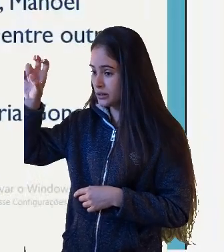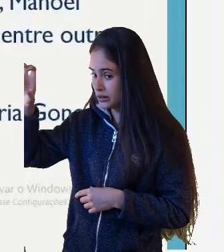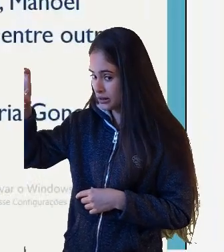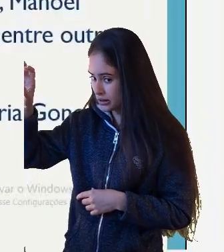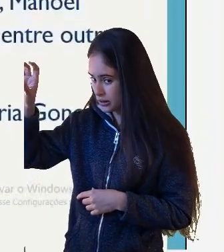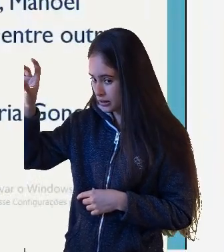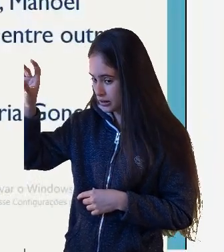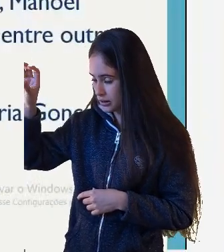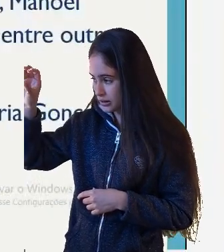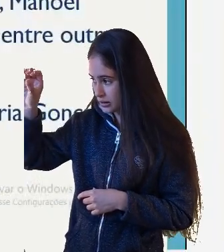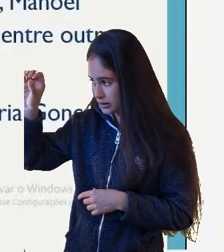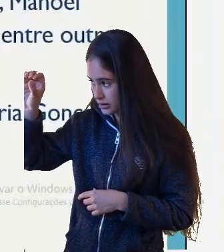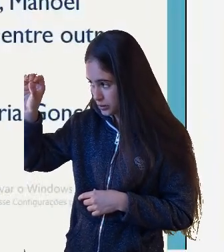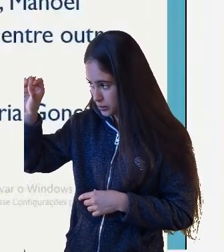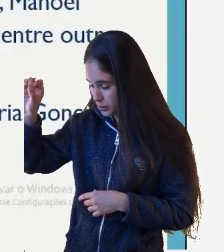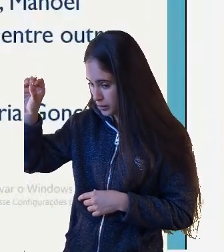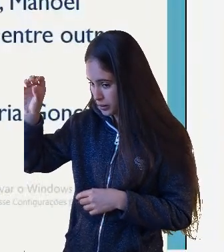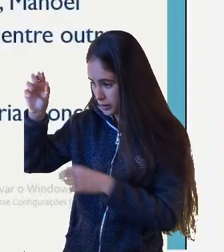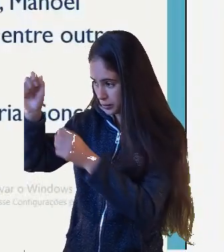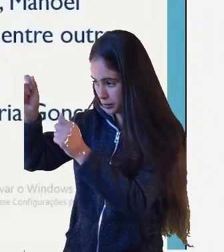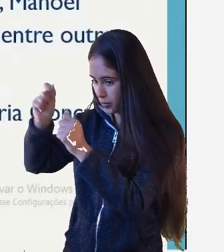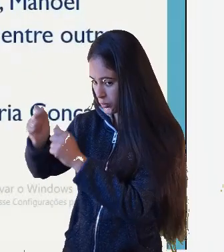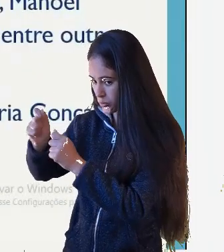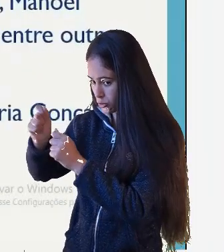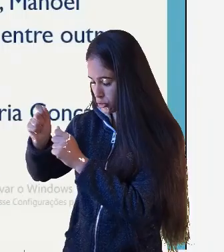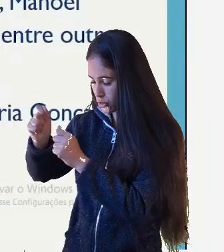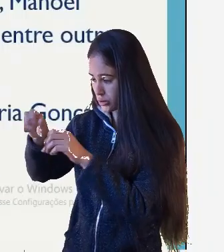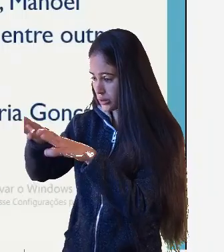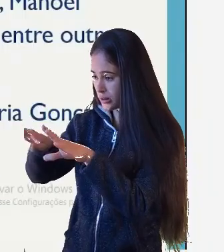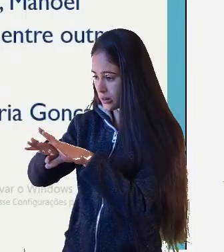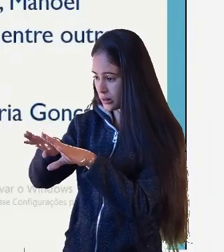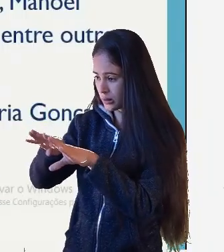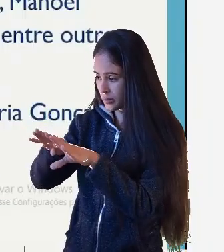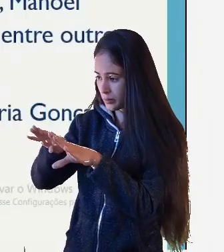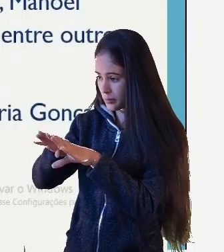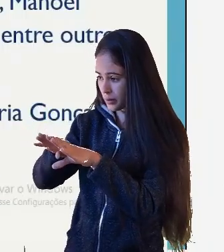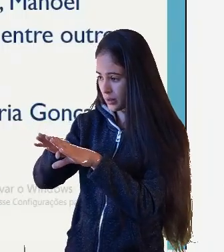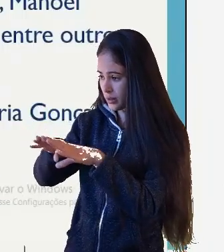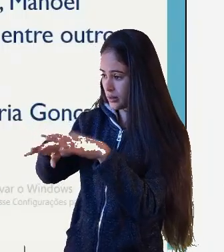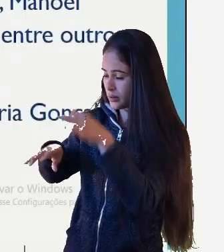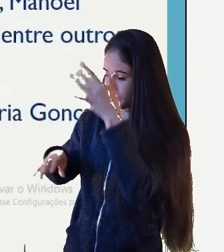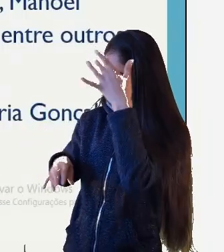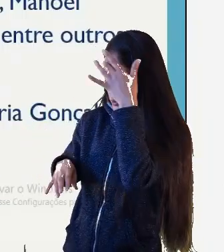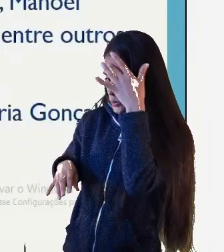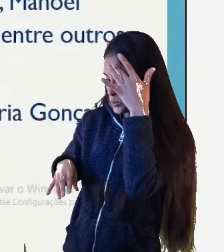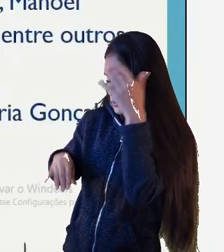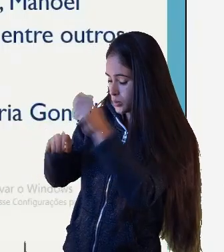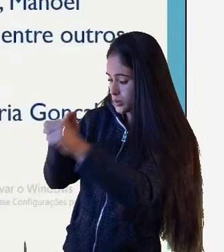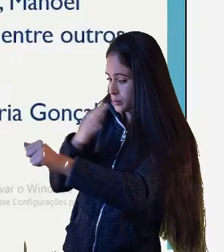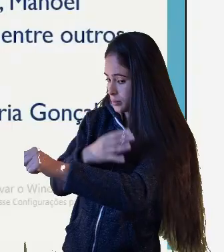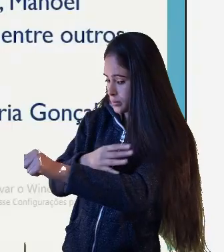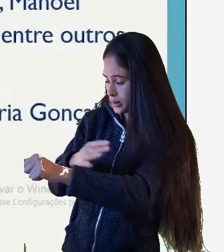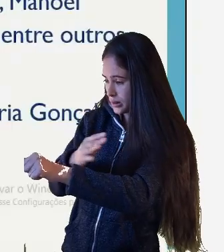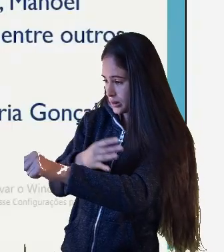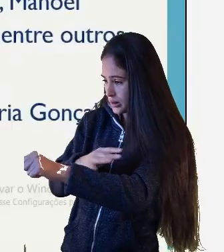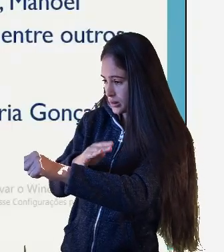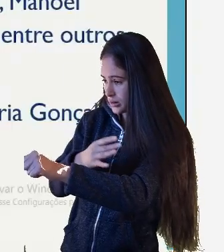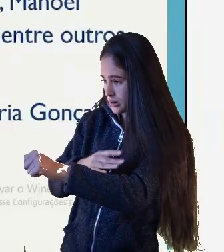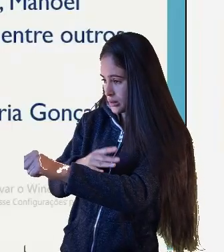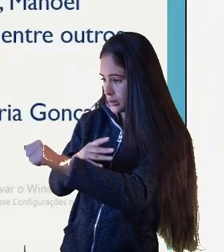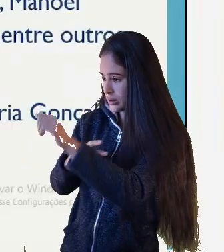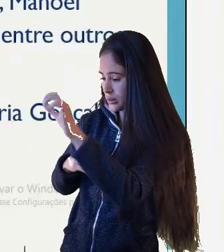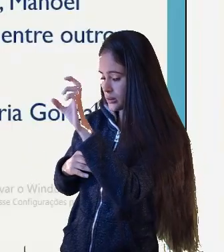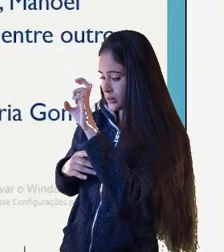E faz sentido, então, a meritocracia, né? Voltando a essa história que eu acabei de falar, né? Aí eu já citei a Maria Firmina. Maria Firmina,